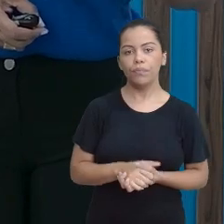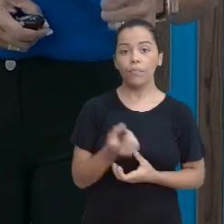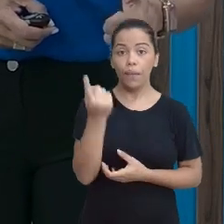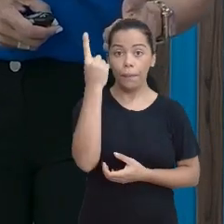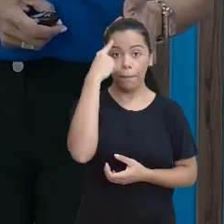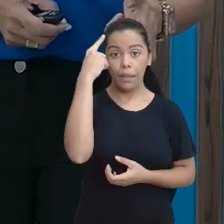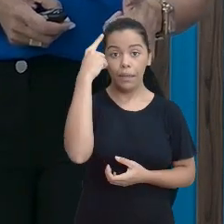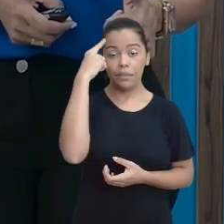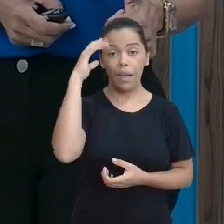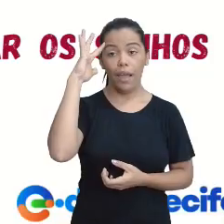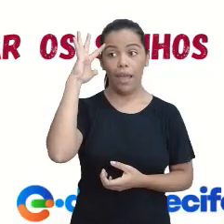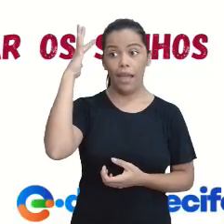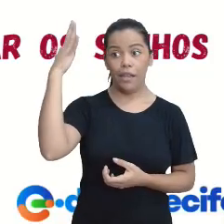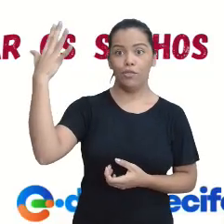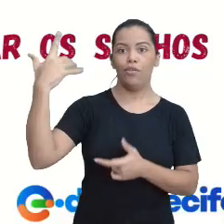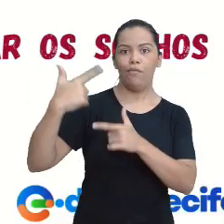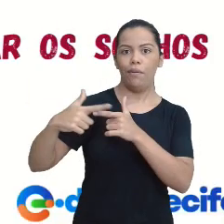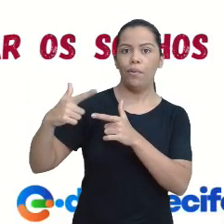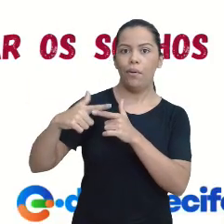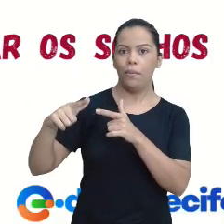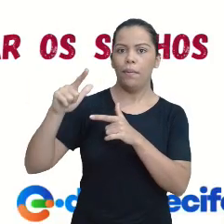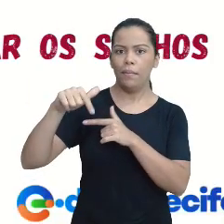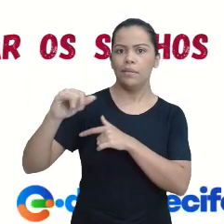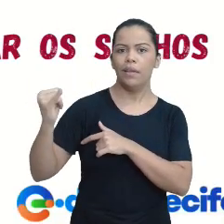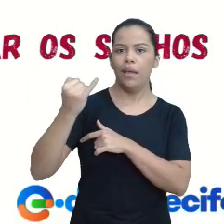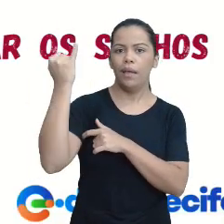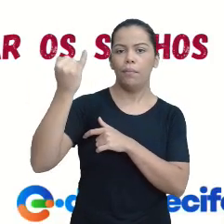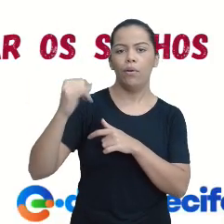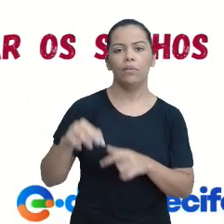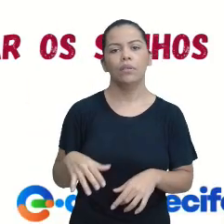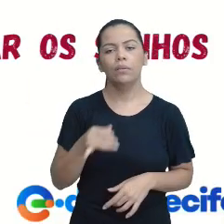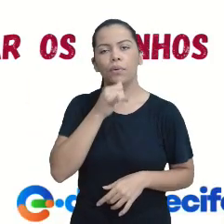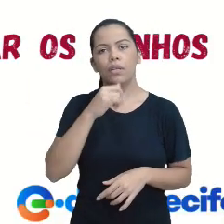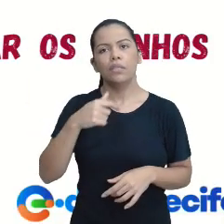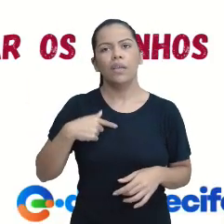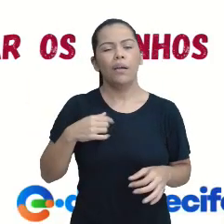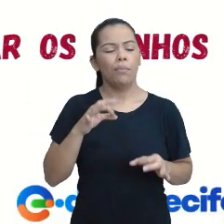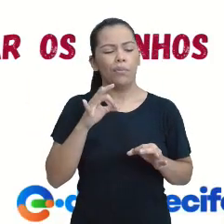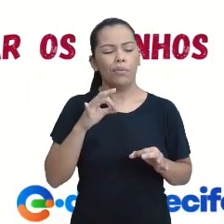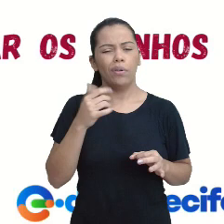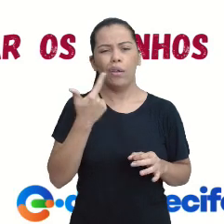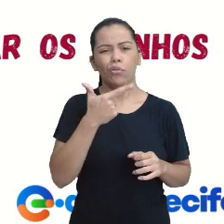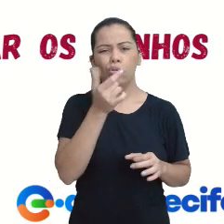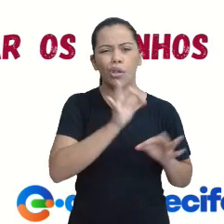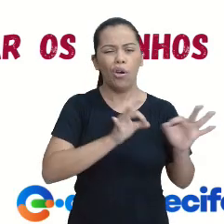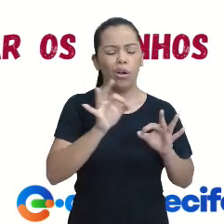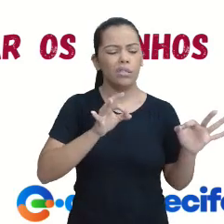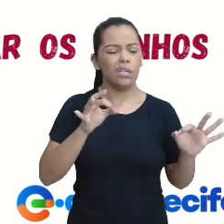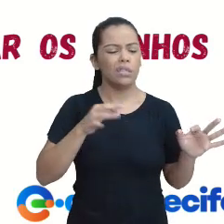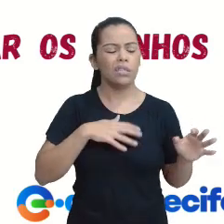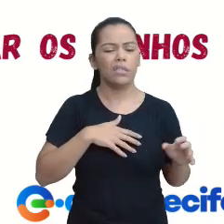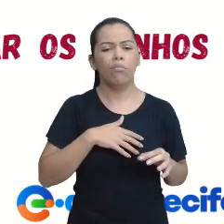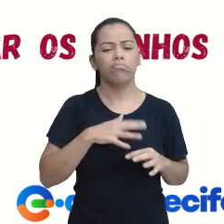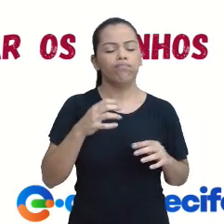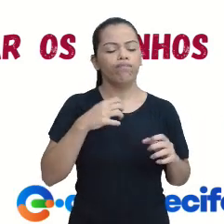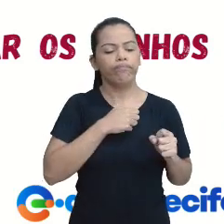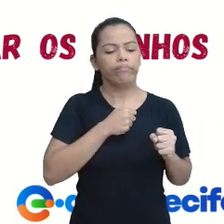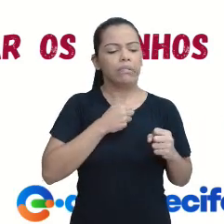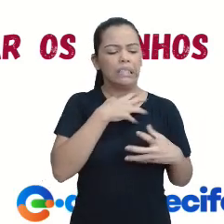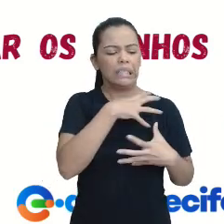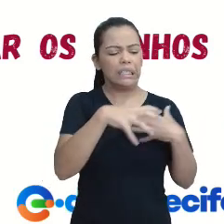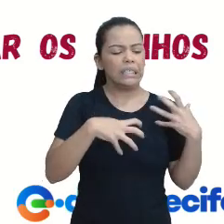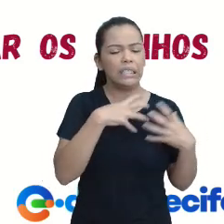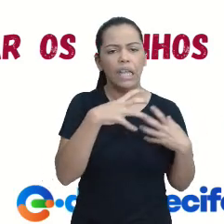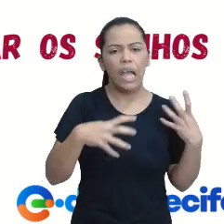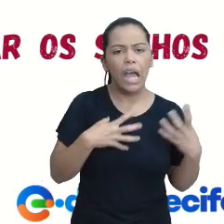Pensar em soluções é importante. Ora, eu me desorganizei, eu me desestabilizei, sim. O que é que eu vou pensar?